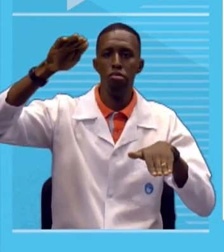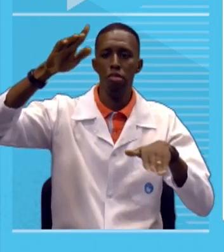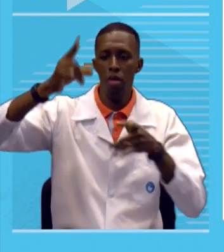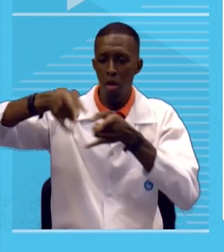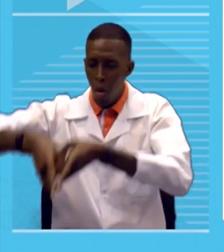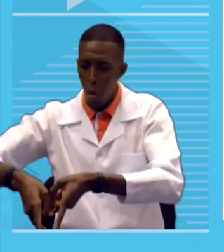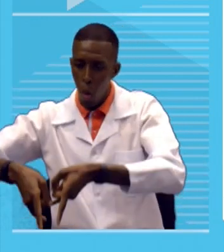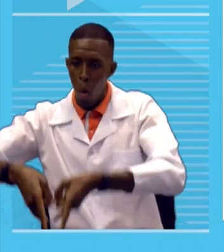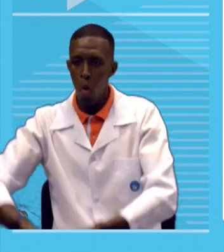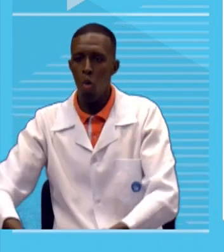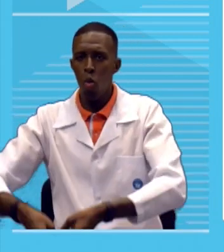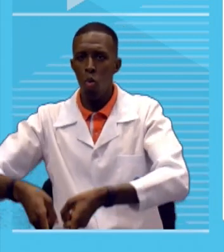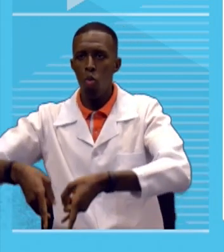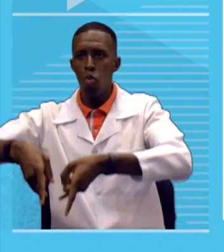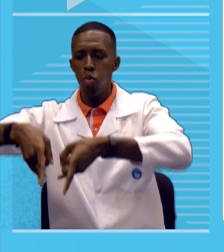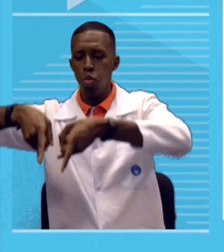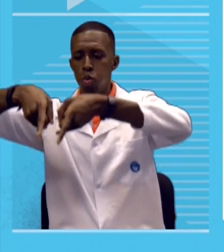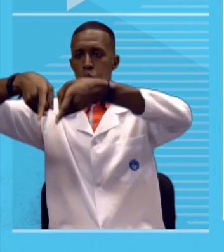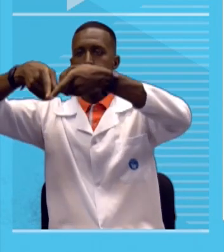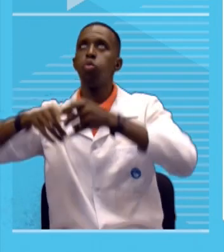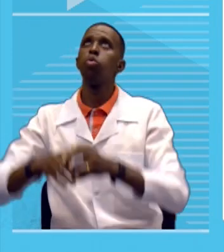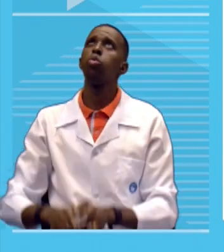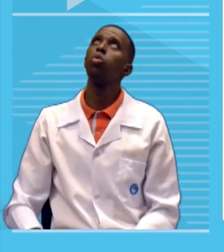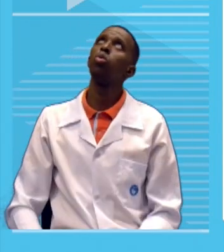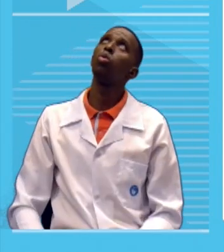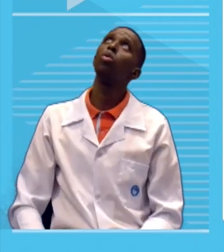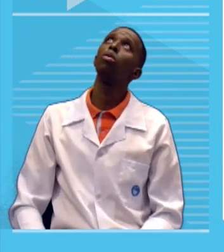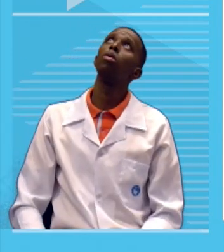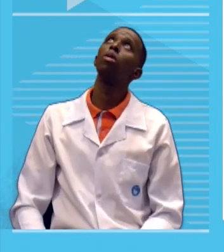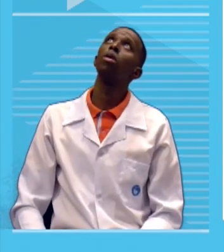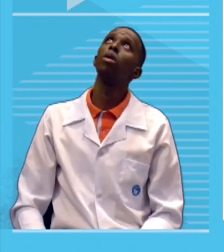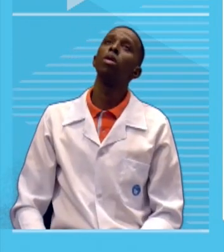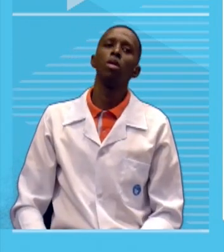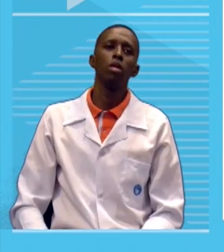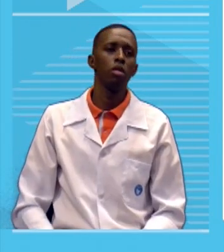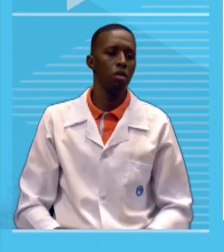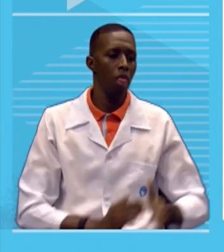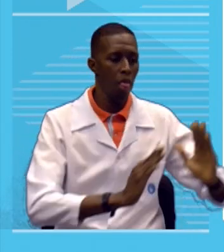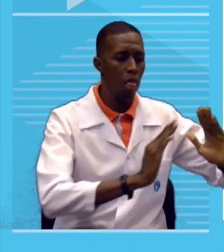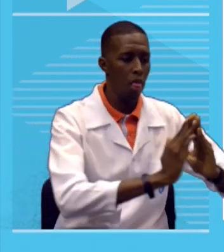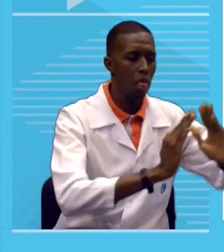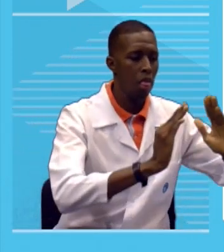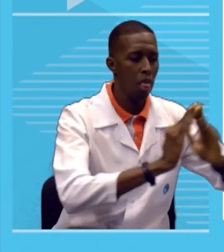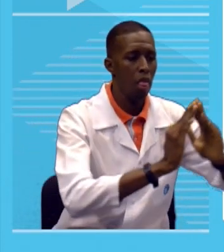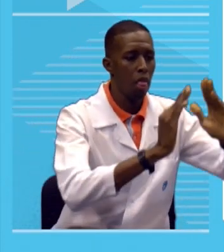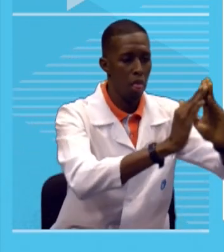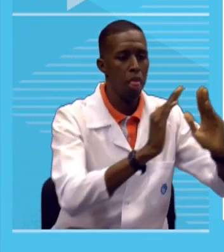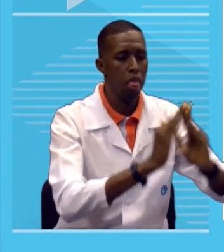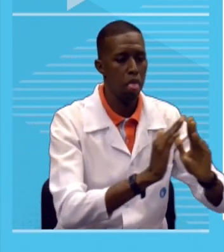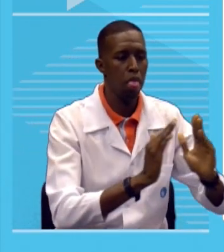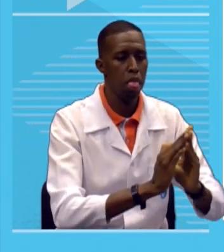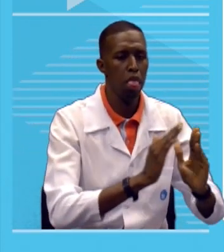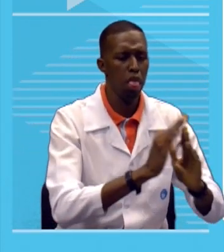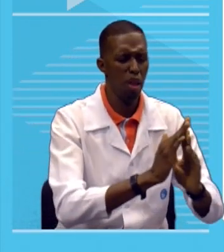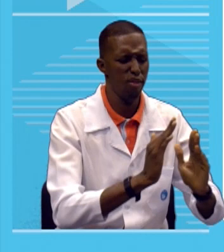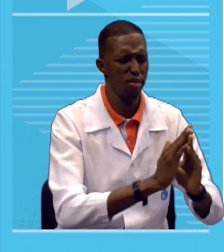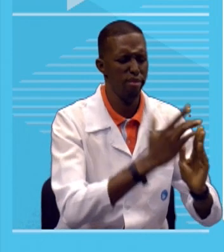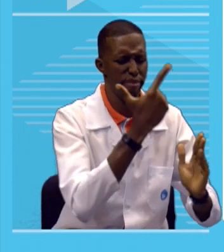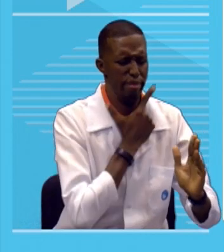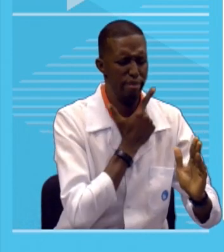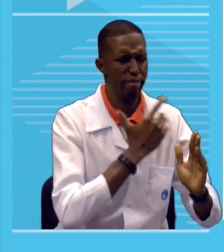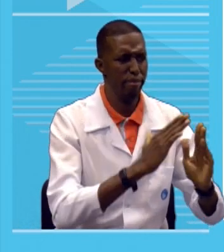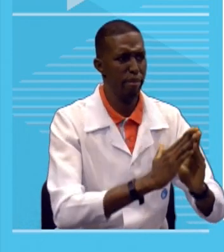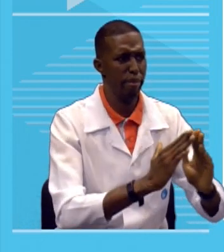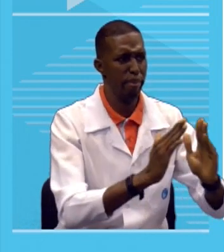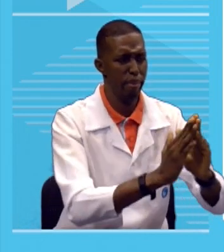Brasil. A gente então vê do lado esquerdo, né, a favela Paraisópolis, no Rio de Janeiro, em São Paulo, que é considerada